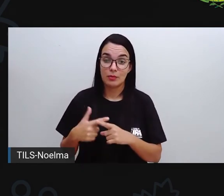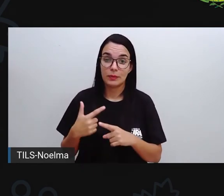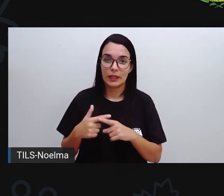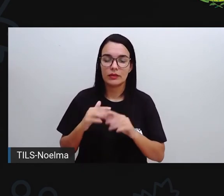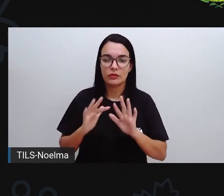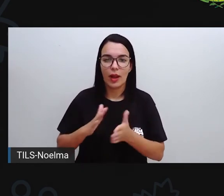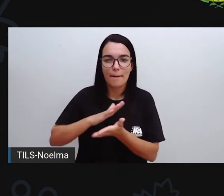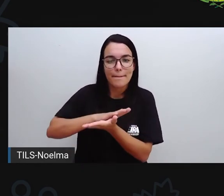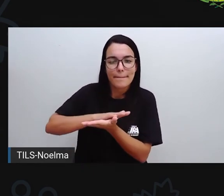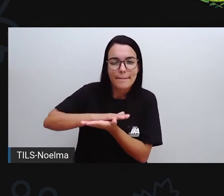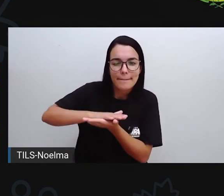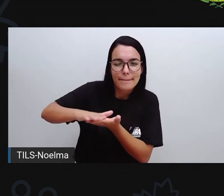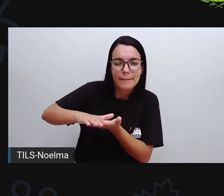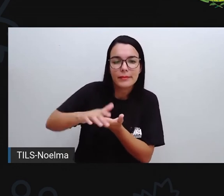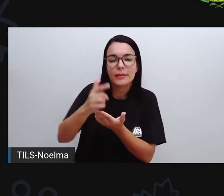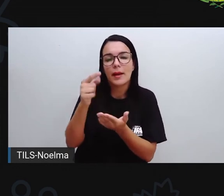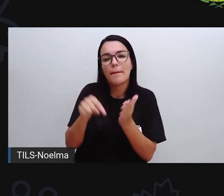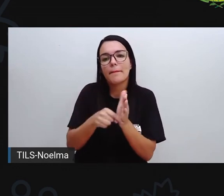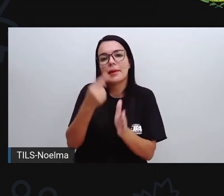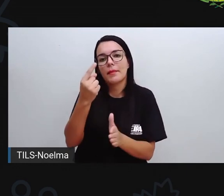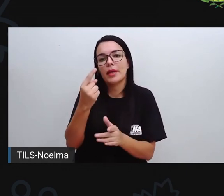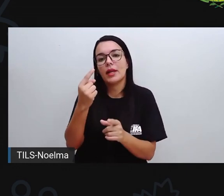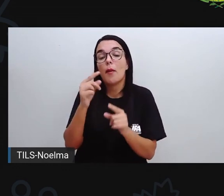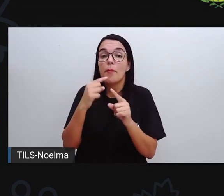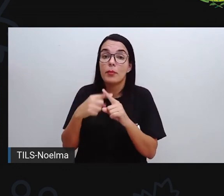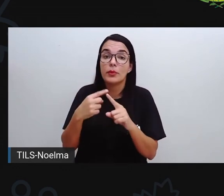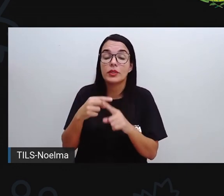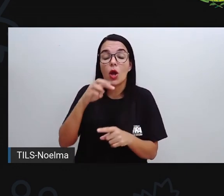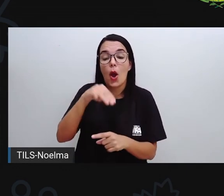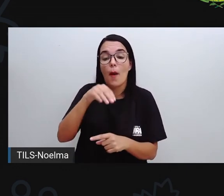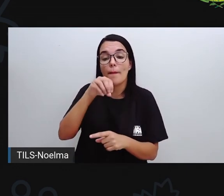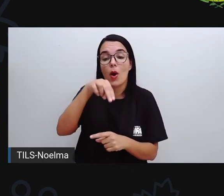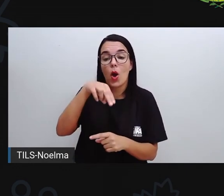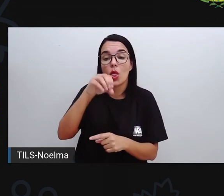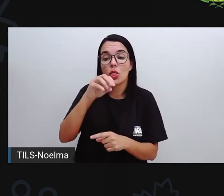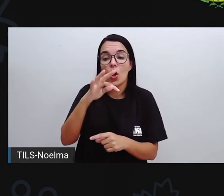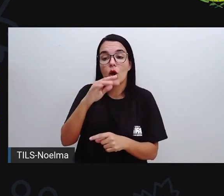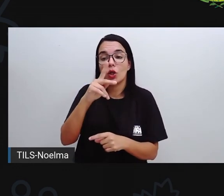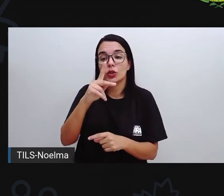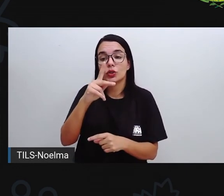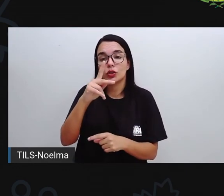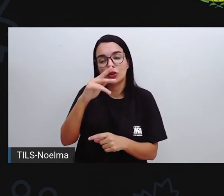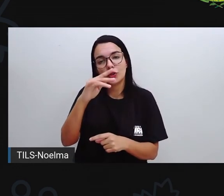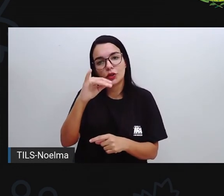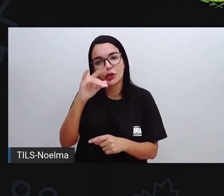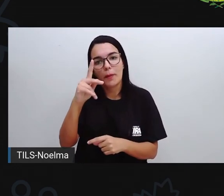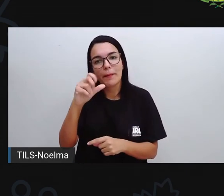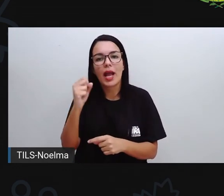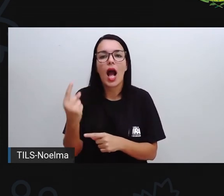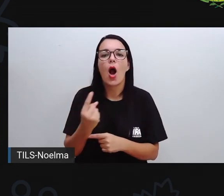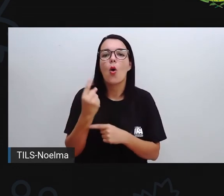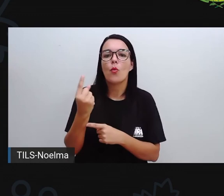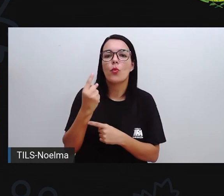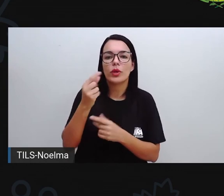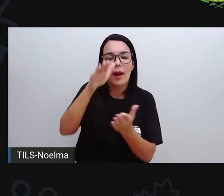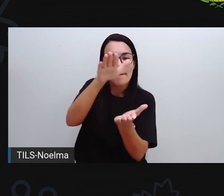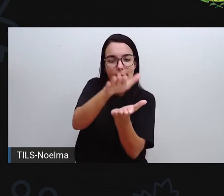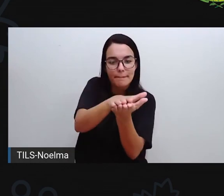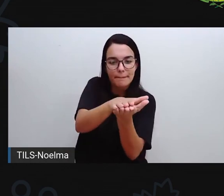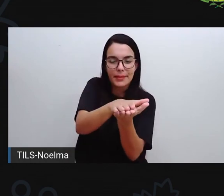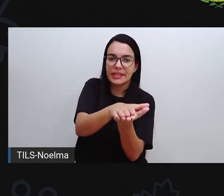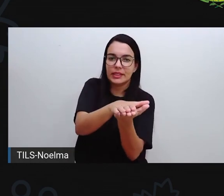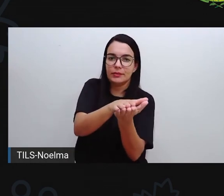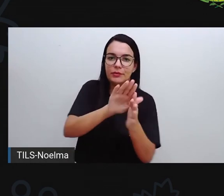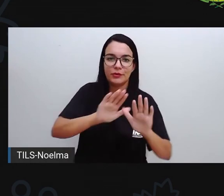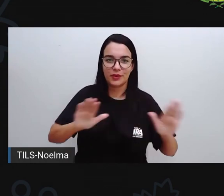passado para outra imagem, a primeira imagem. Por isso que é chamado técnica de única impressão, certo? De uma